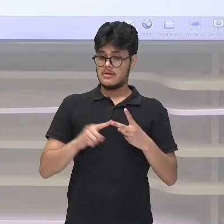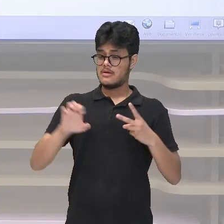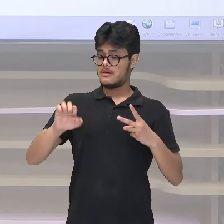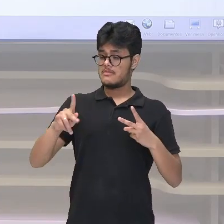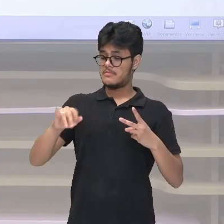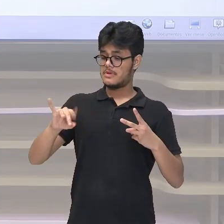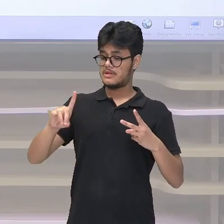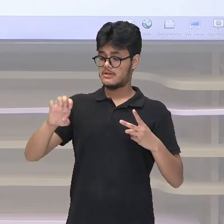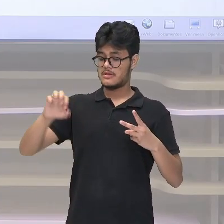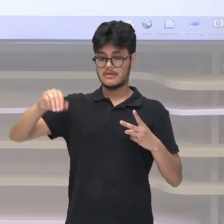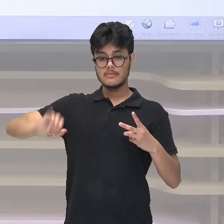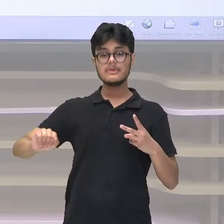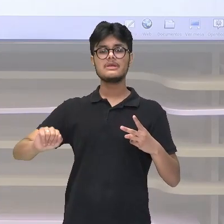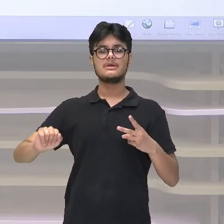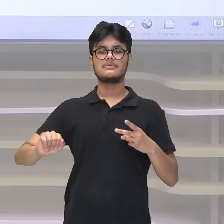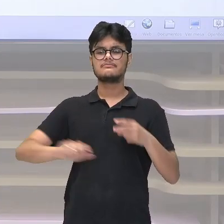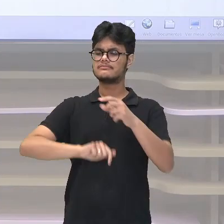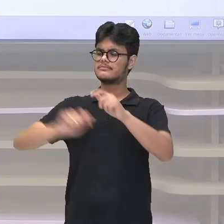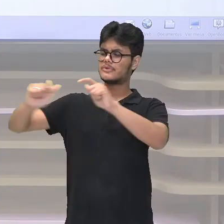tem algo que